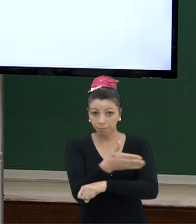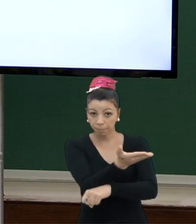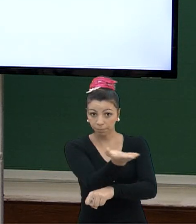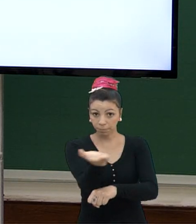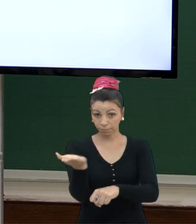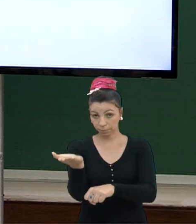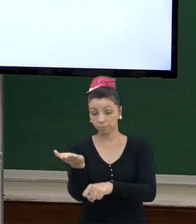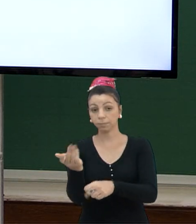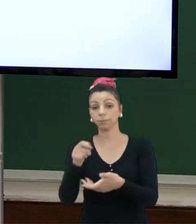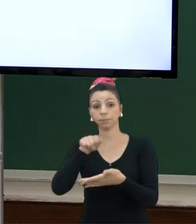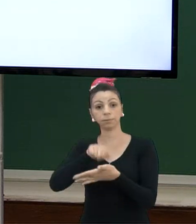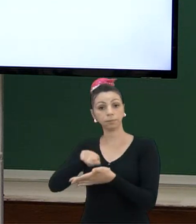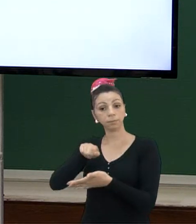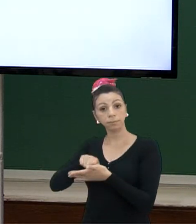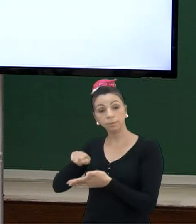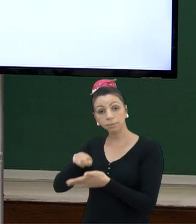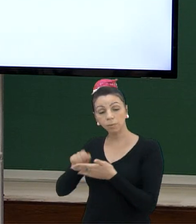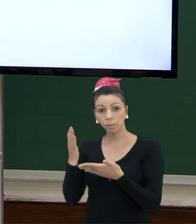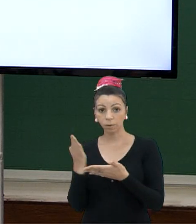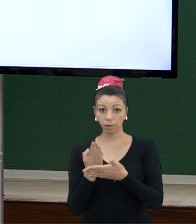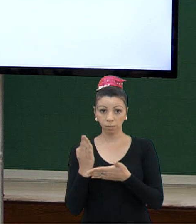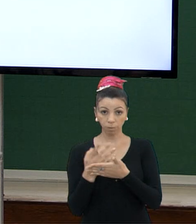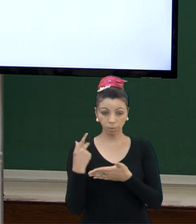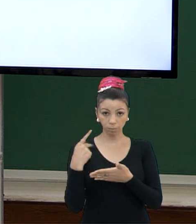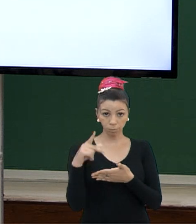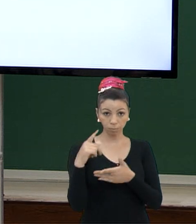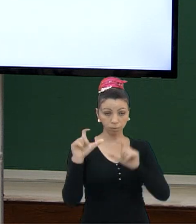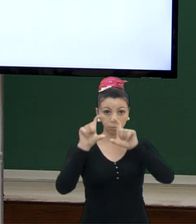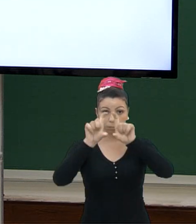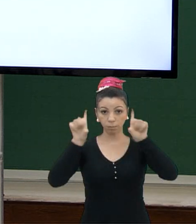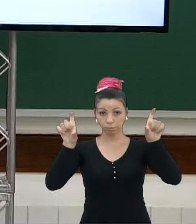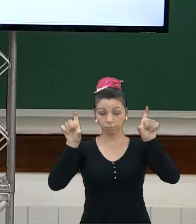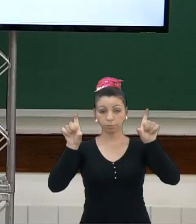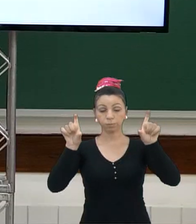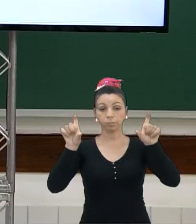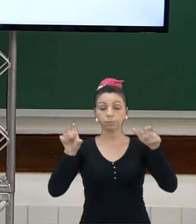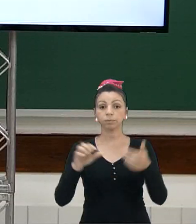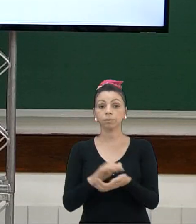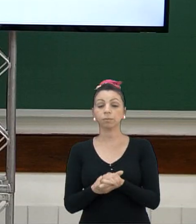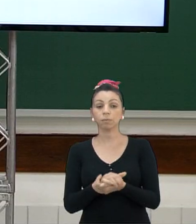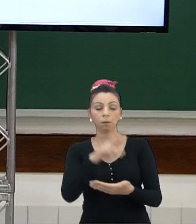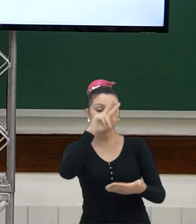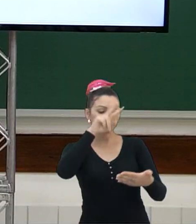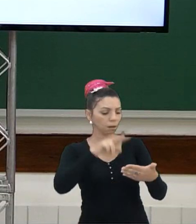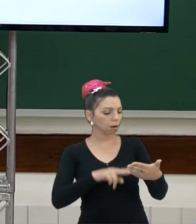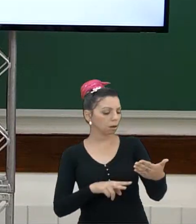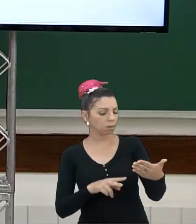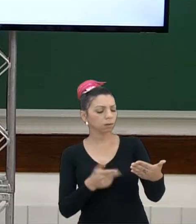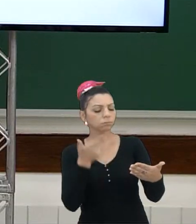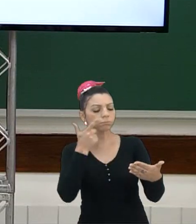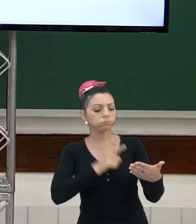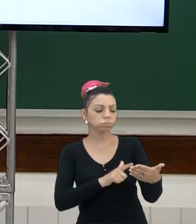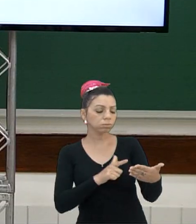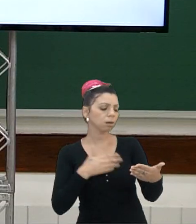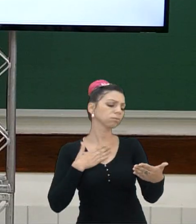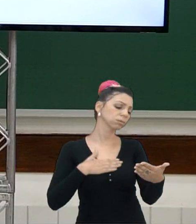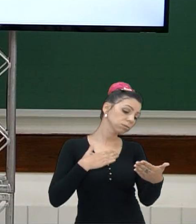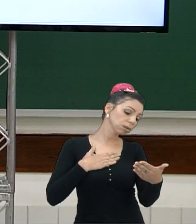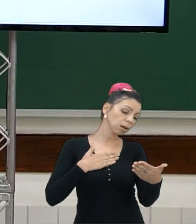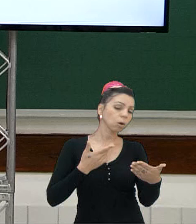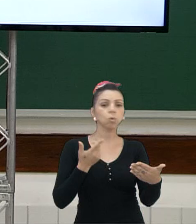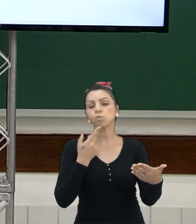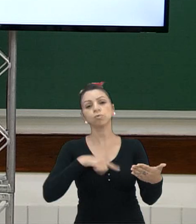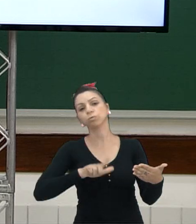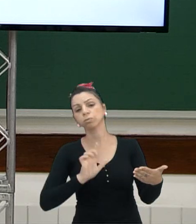vocês escreverem aí no caderno de vocês esse parágrafo, reler aquilo que você escreveu para ver se ficou bom,